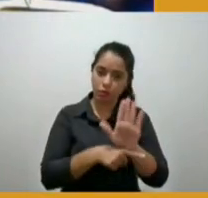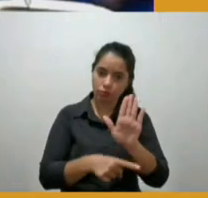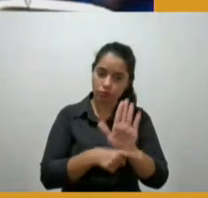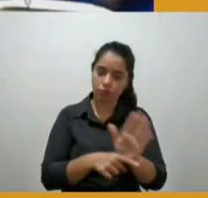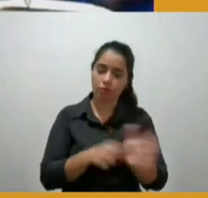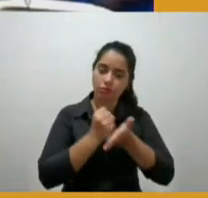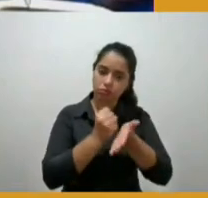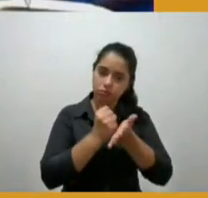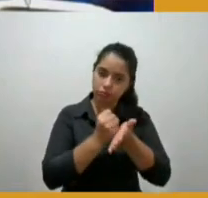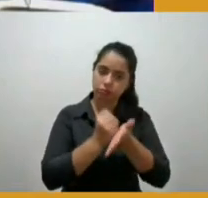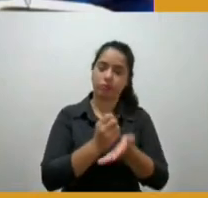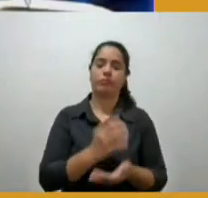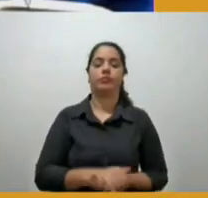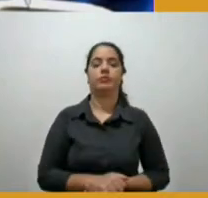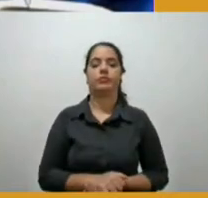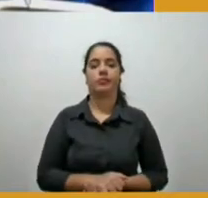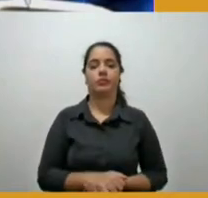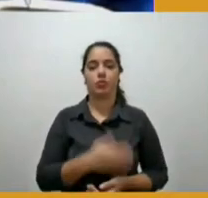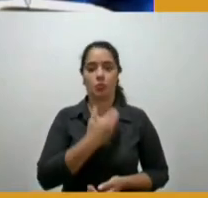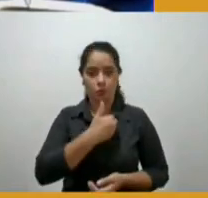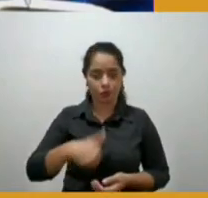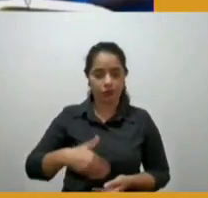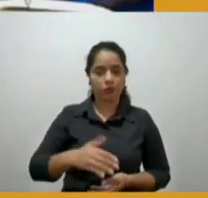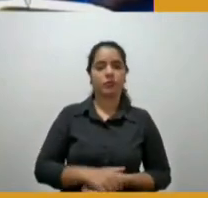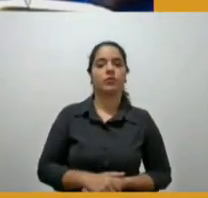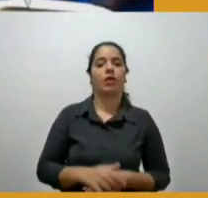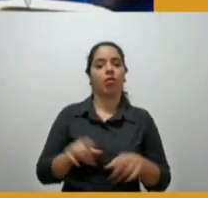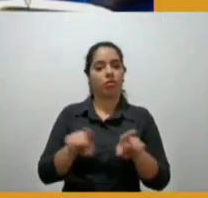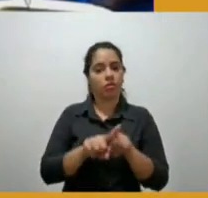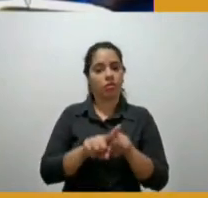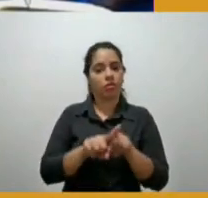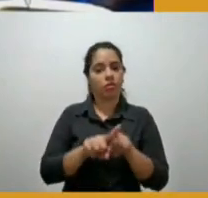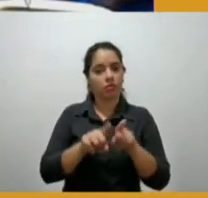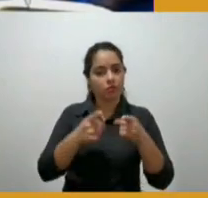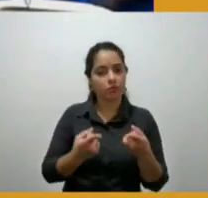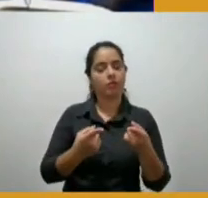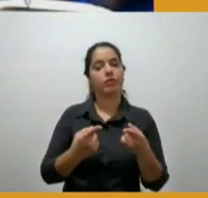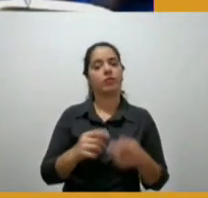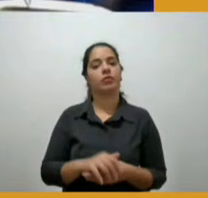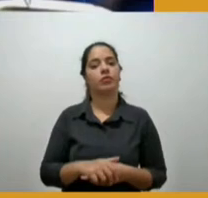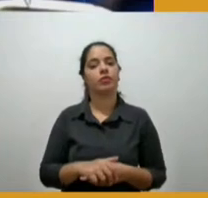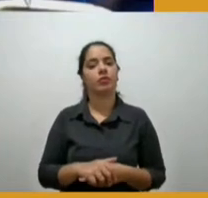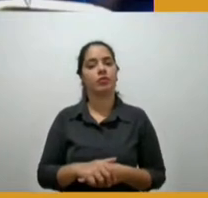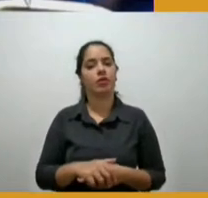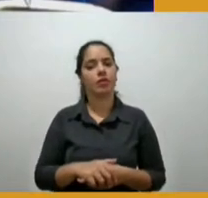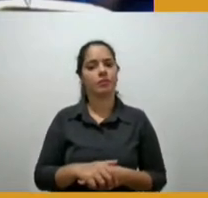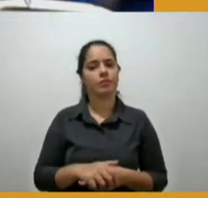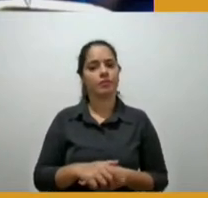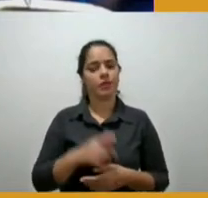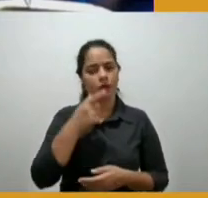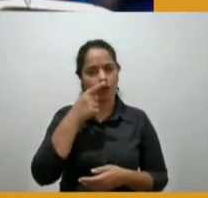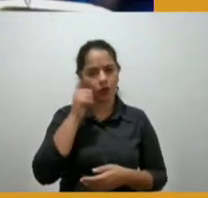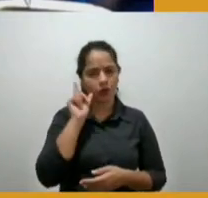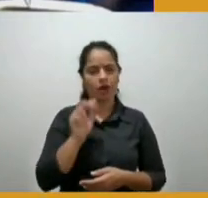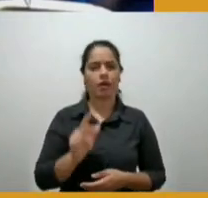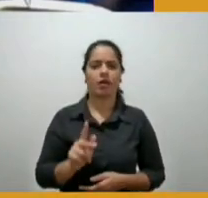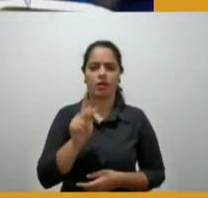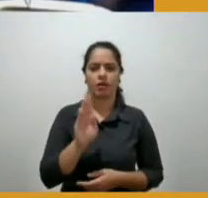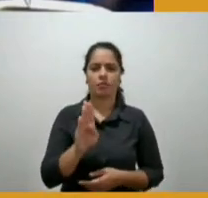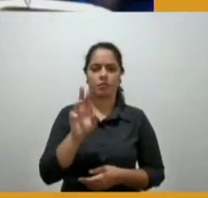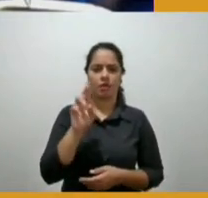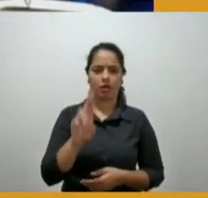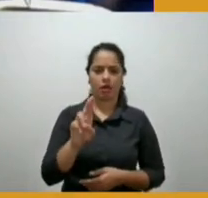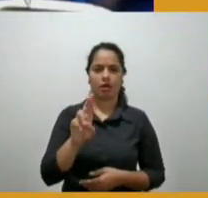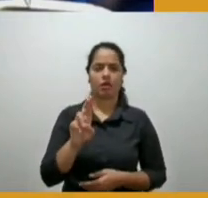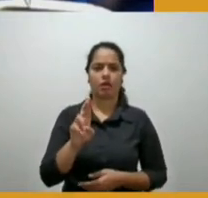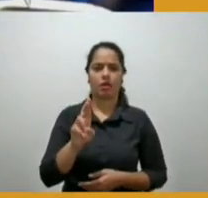tem que fazer o que a gente fez. Assim, você vê que onde saiu o índice, o KBR, de transparência dos estados, o Espírito